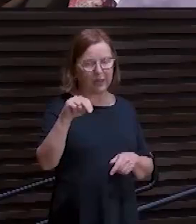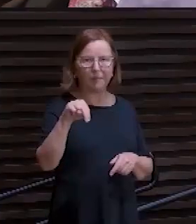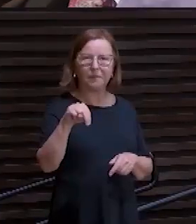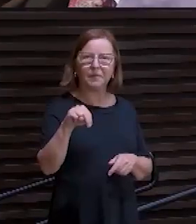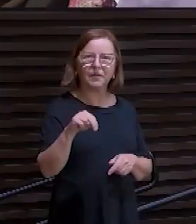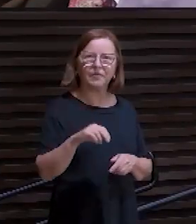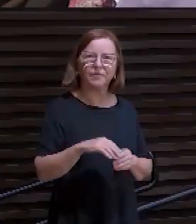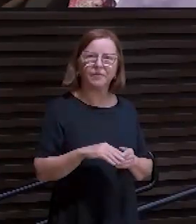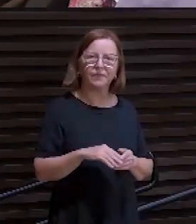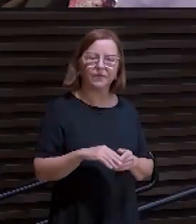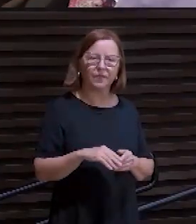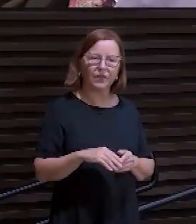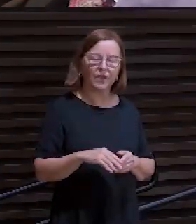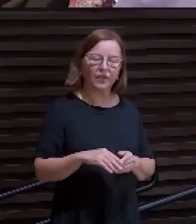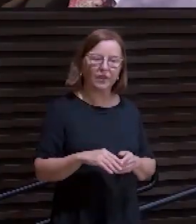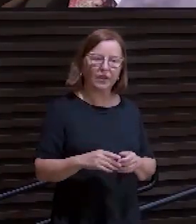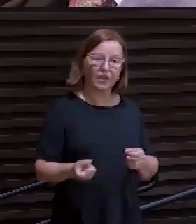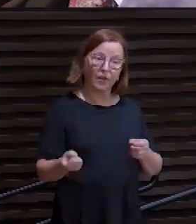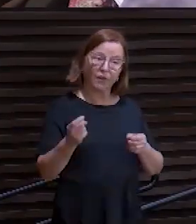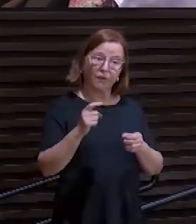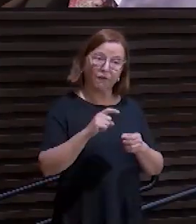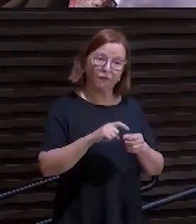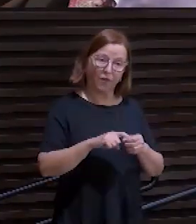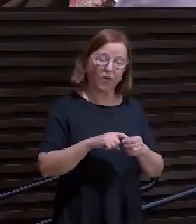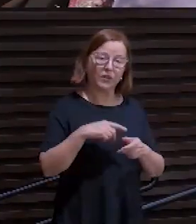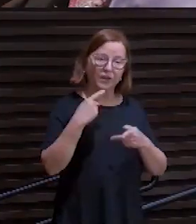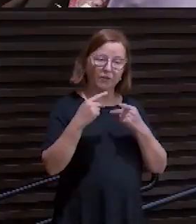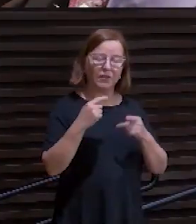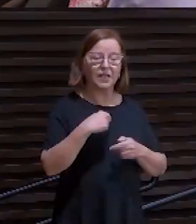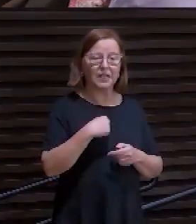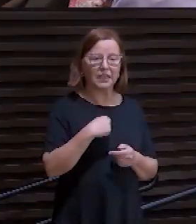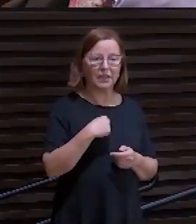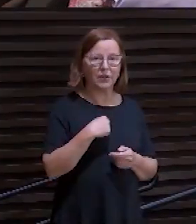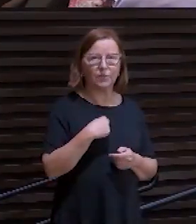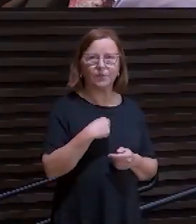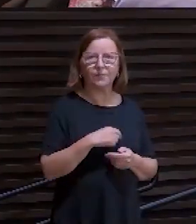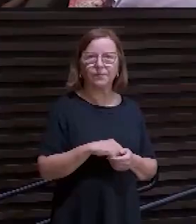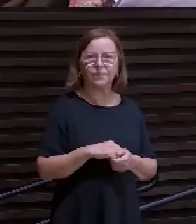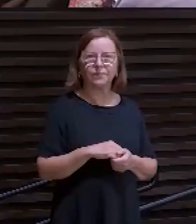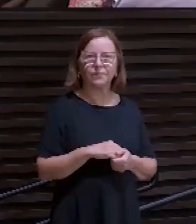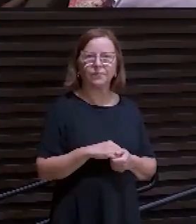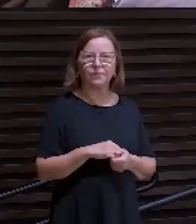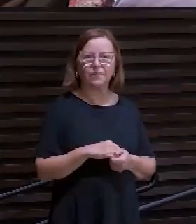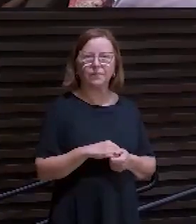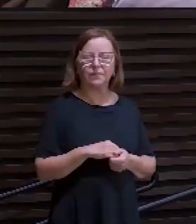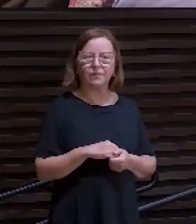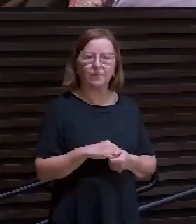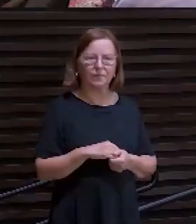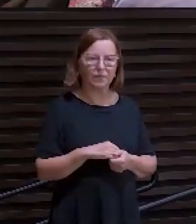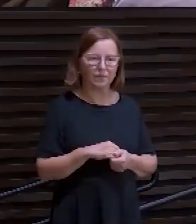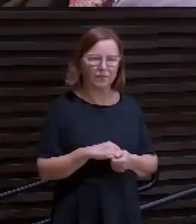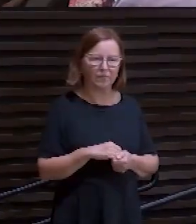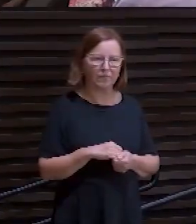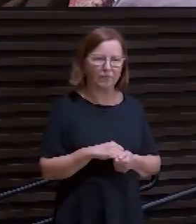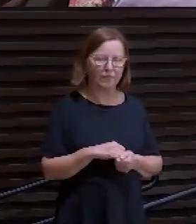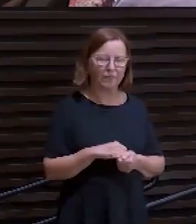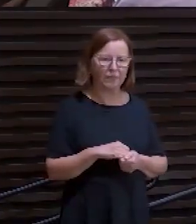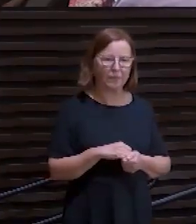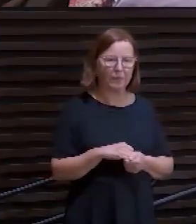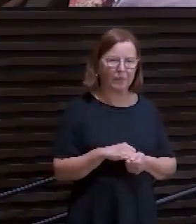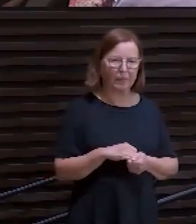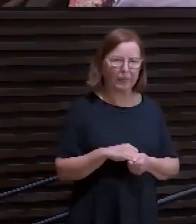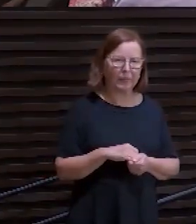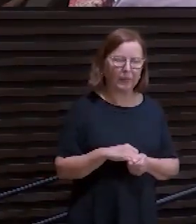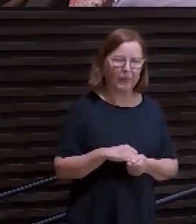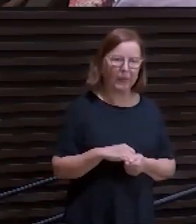Volta para lá e diz, sou eu mesmo, não é outro. Benjamim é prova. Por quê? Porque Benjamim era